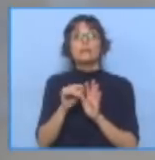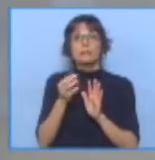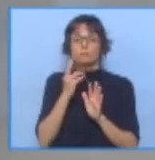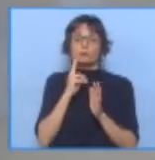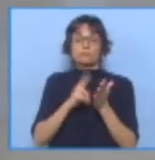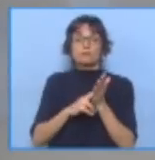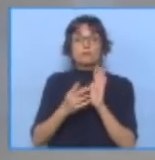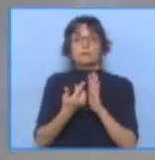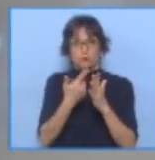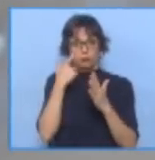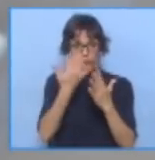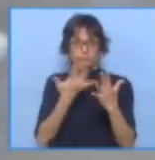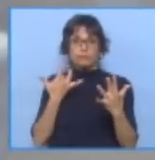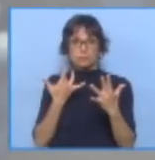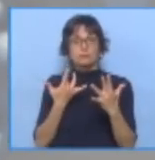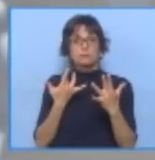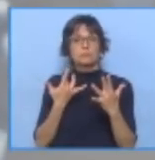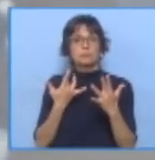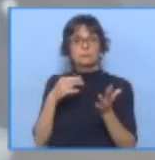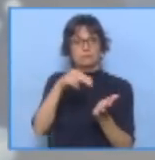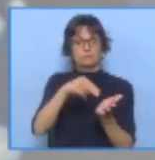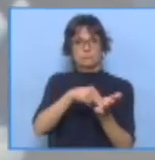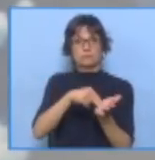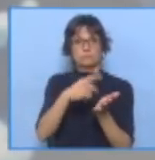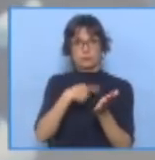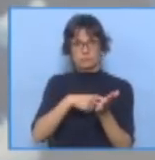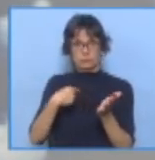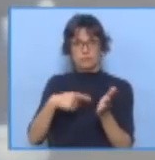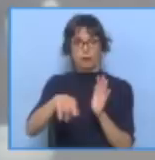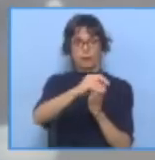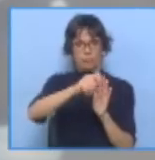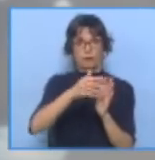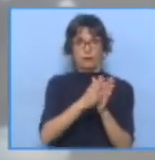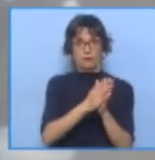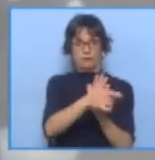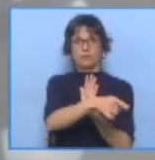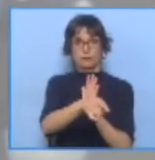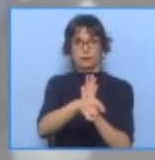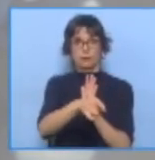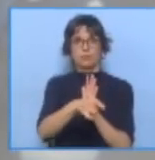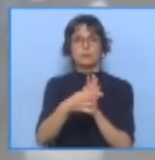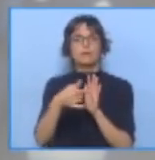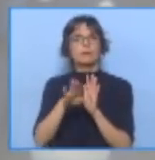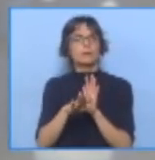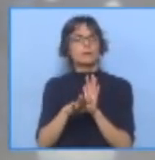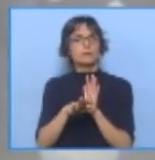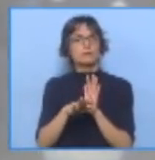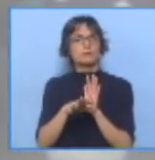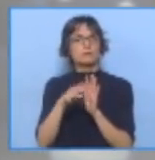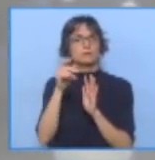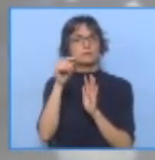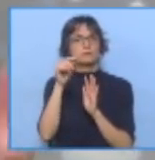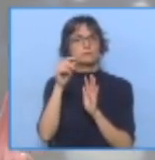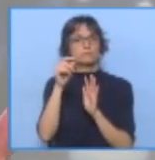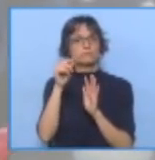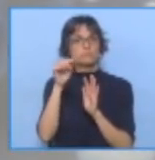também na altura a presença cristã no Médio Oriente, nomeadamente na Terra Santa, inaugurou-se nessa ocasião, de